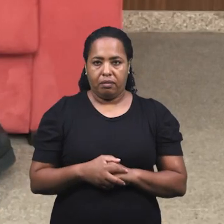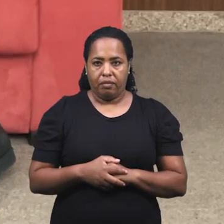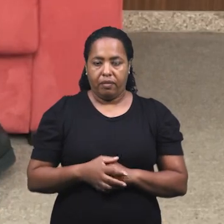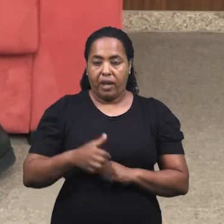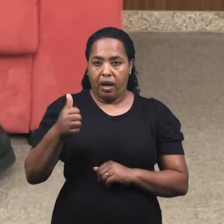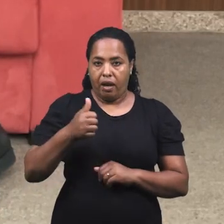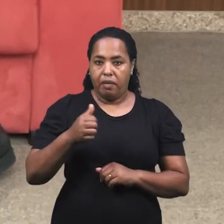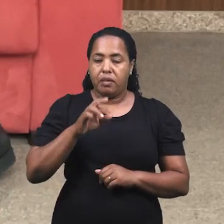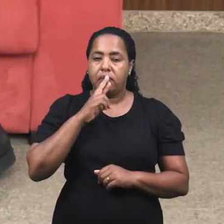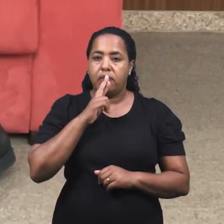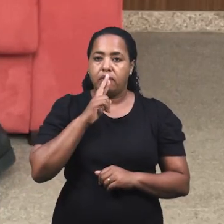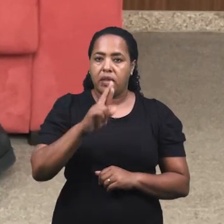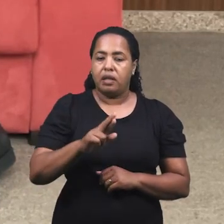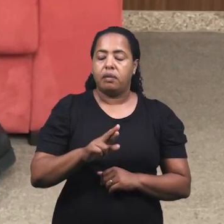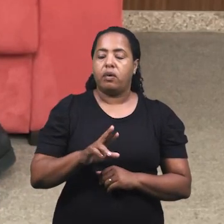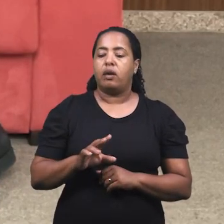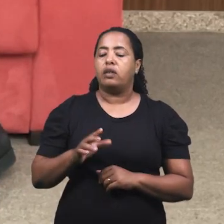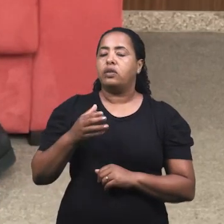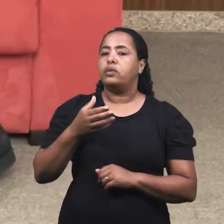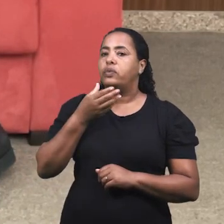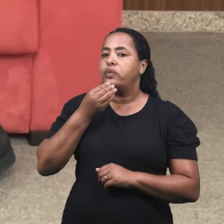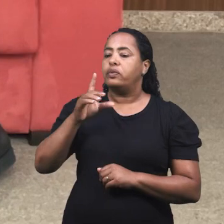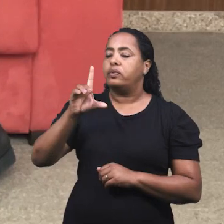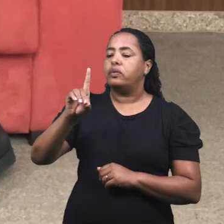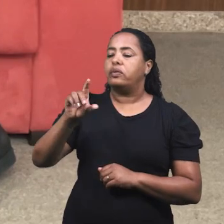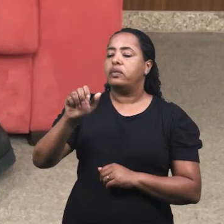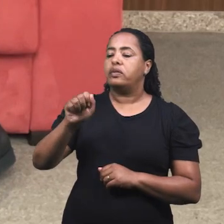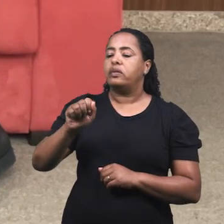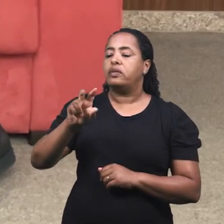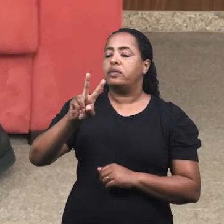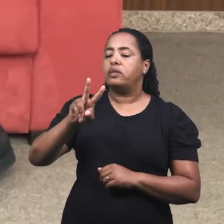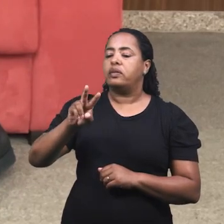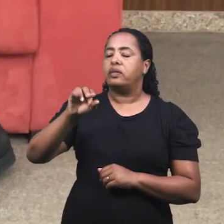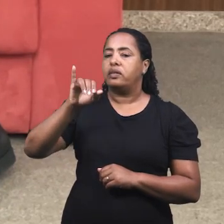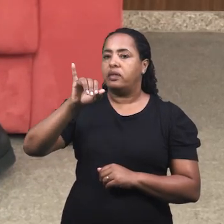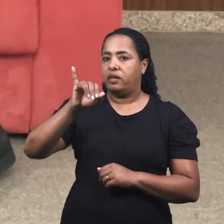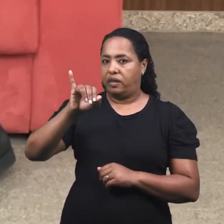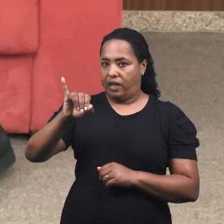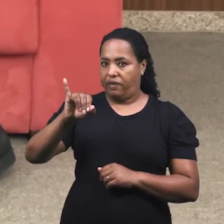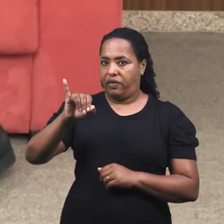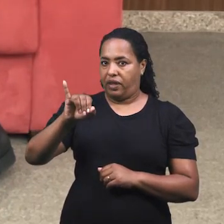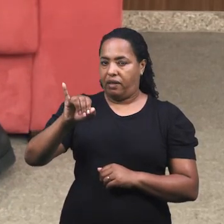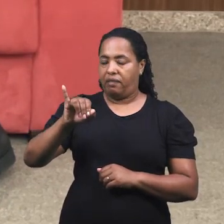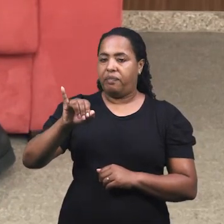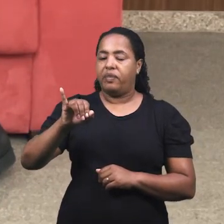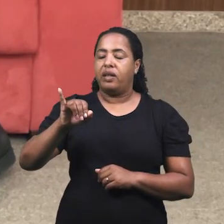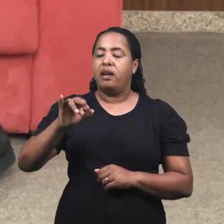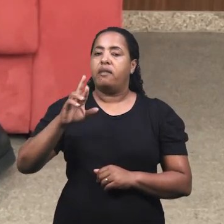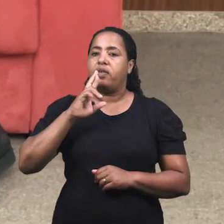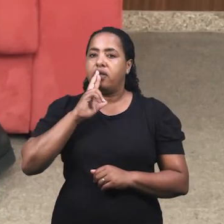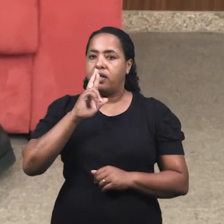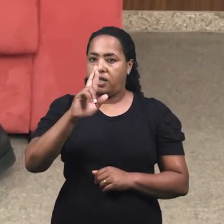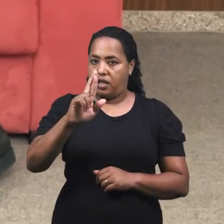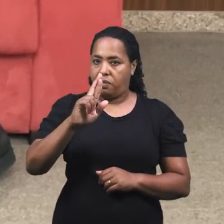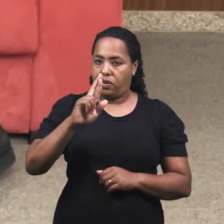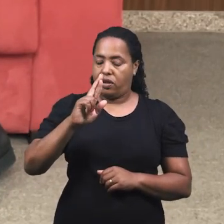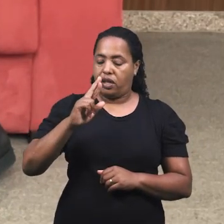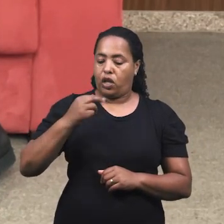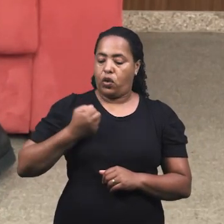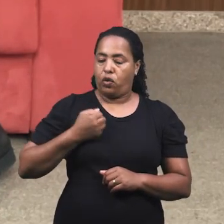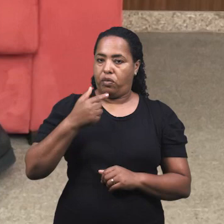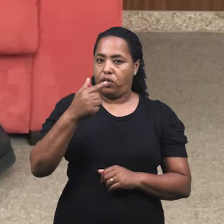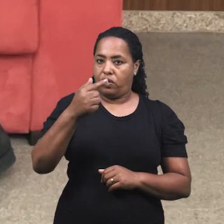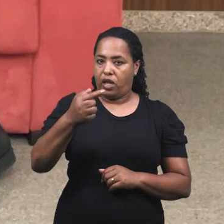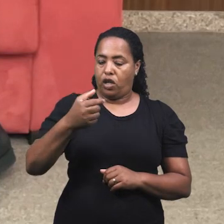primeira resposta é do Davi Lael, de Garanhuns. Ele, na verdade, responde a pergunta número 7 e a 8 e